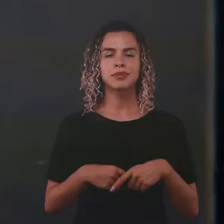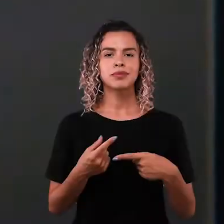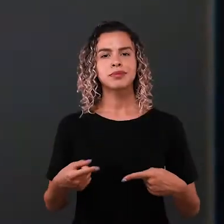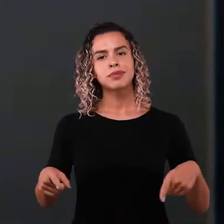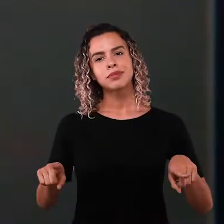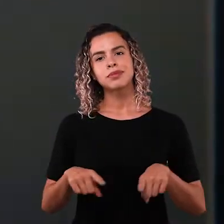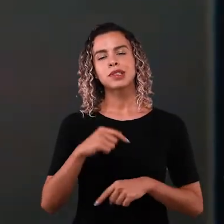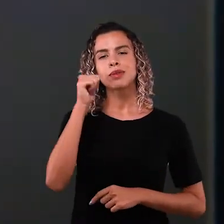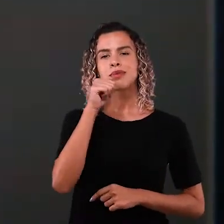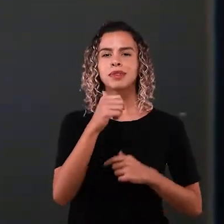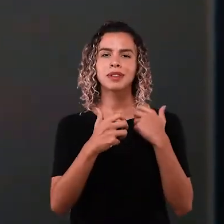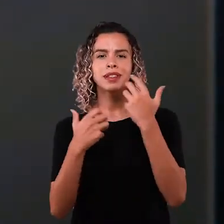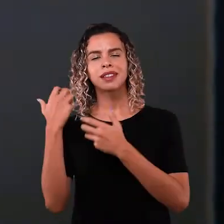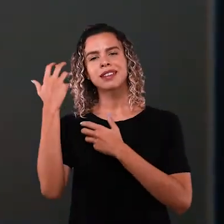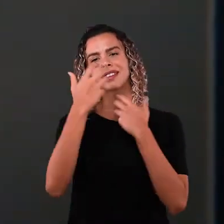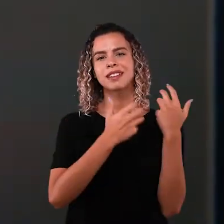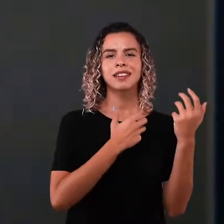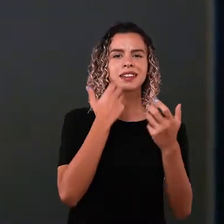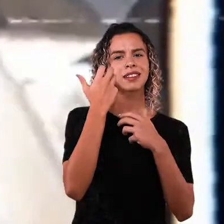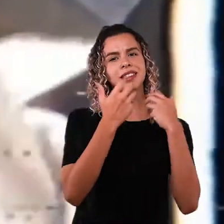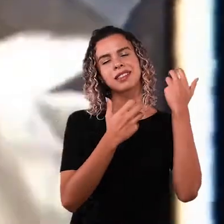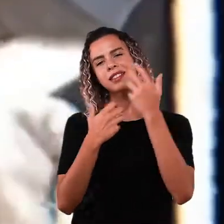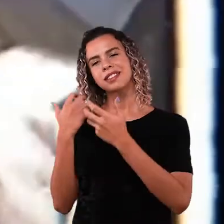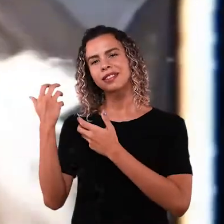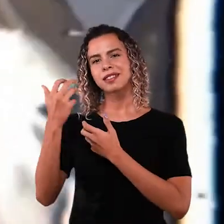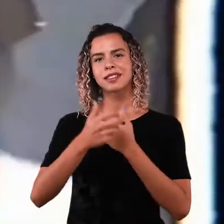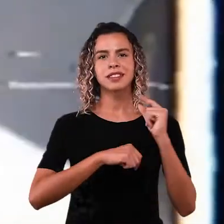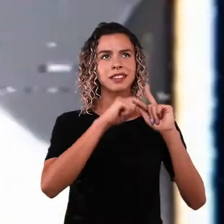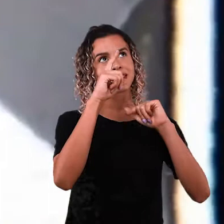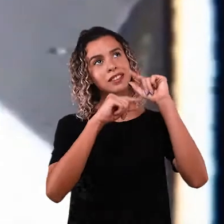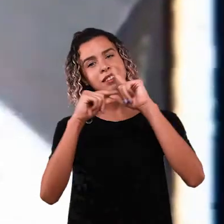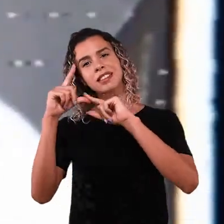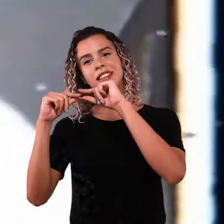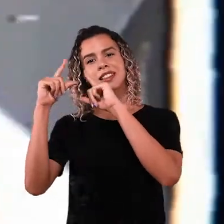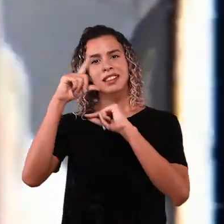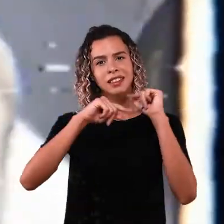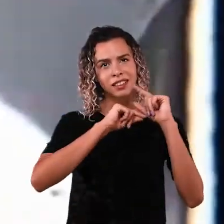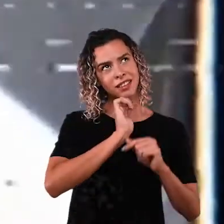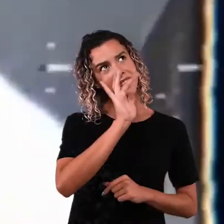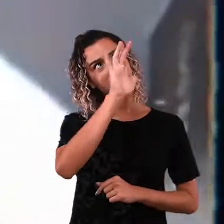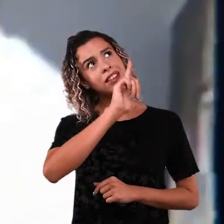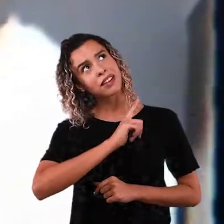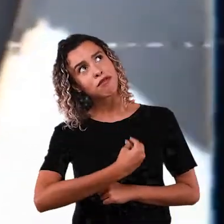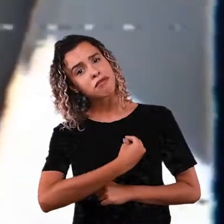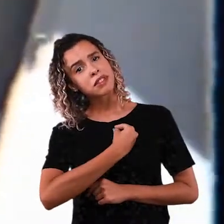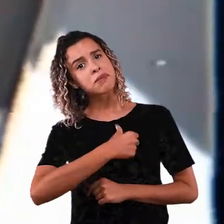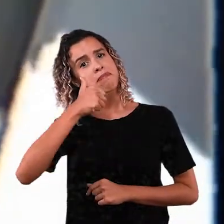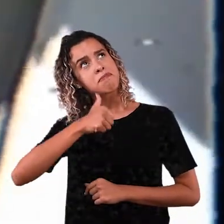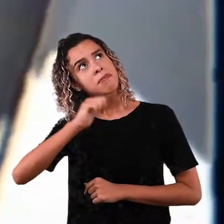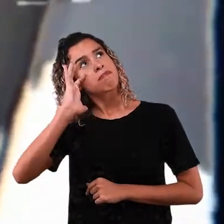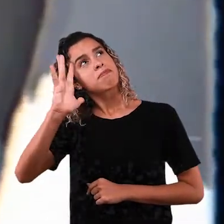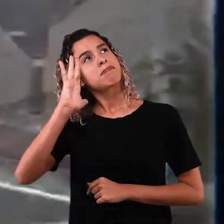interno. Cenas do clipe. Imagem de dentro de um carro em movimento à noite. Mão toca em 2 portas-retratos